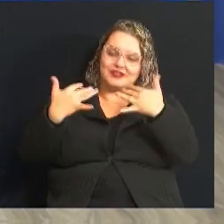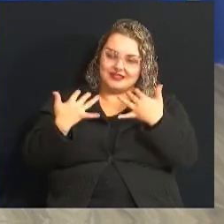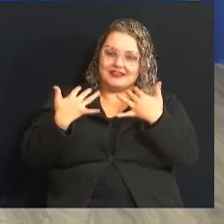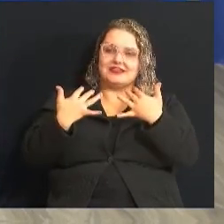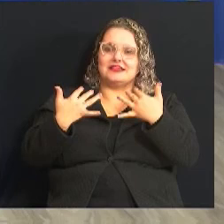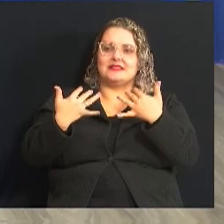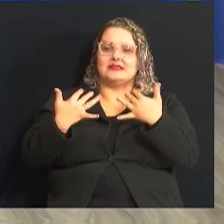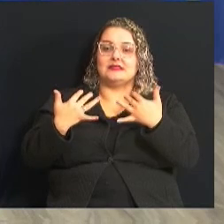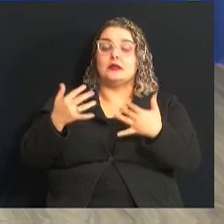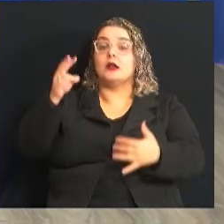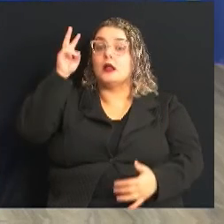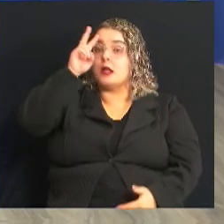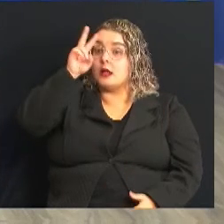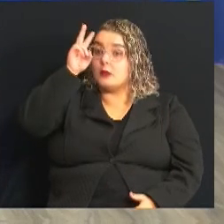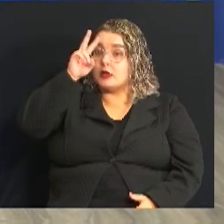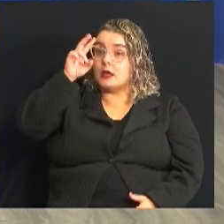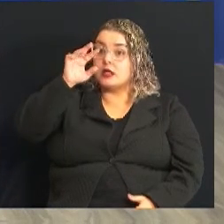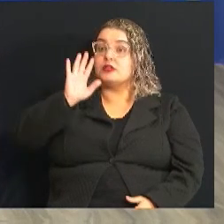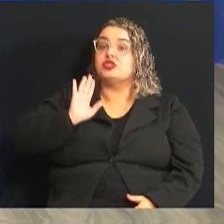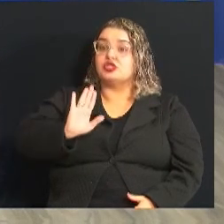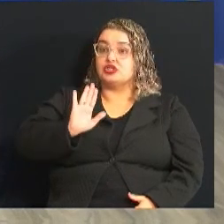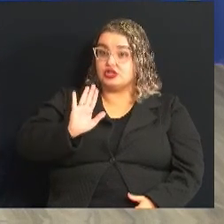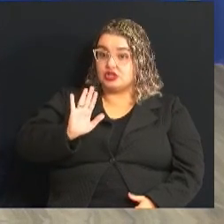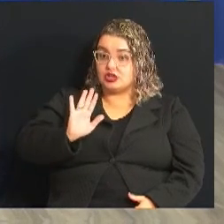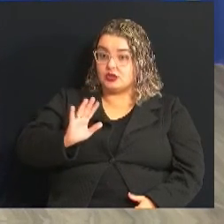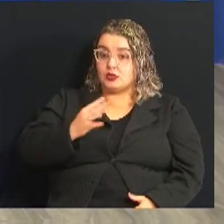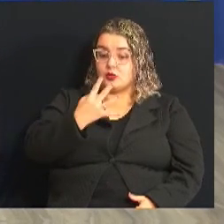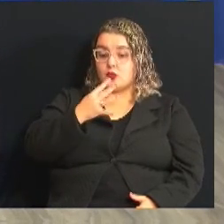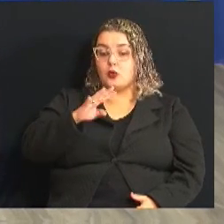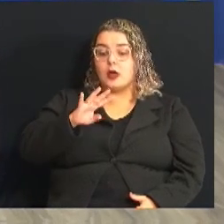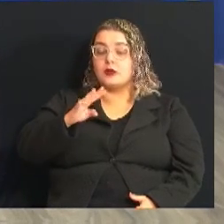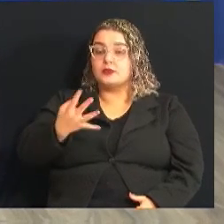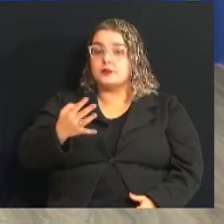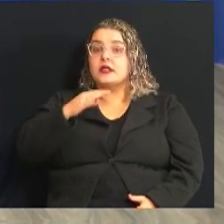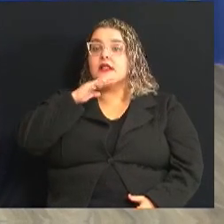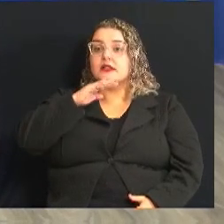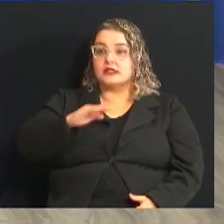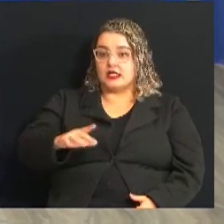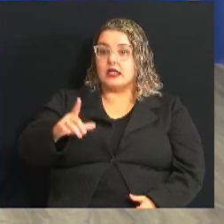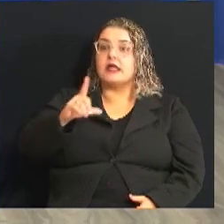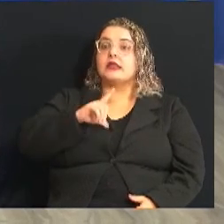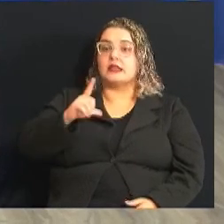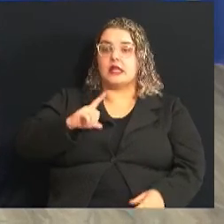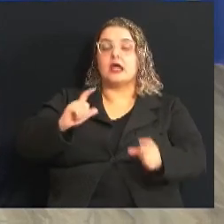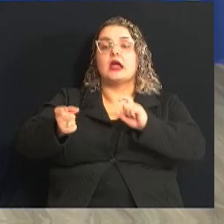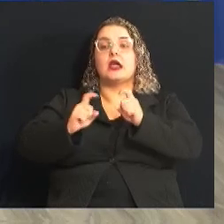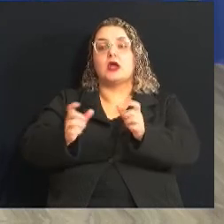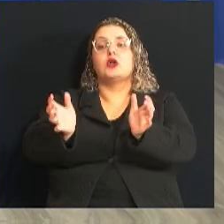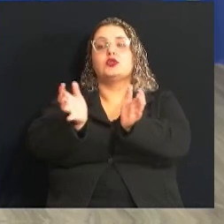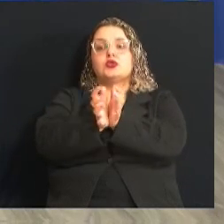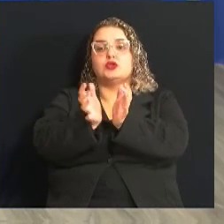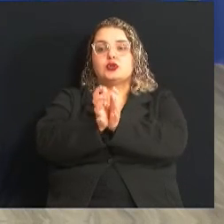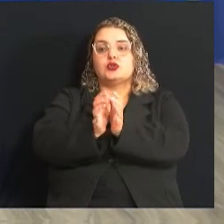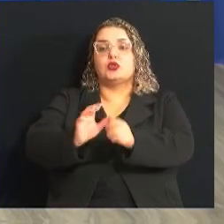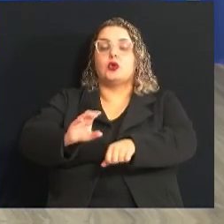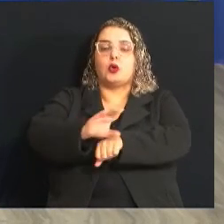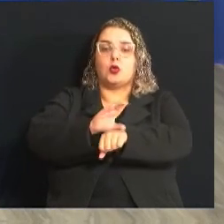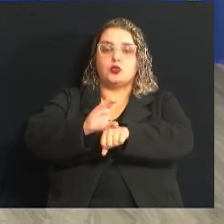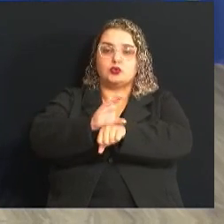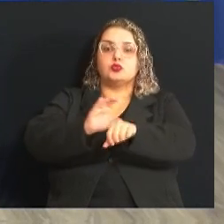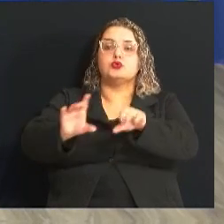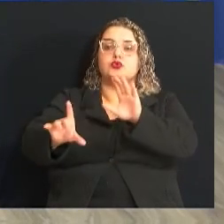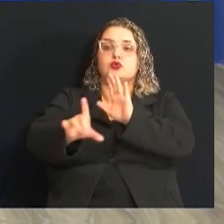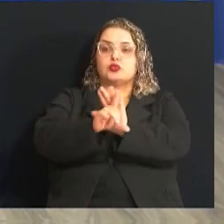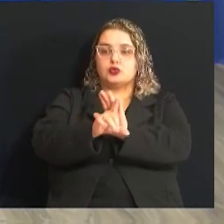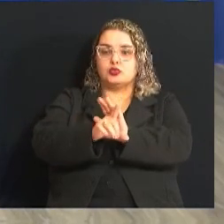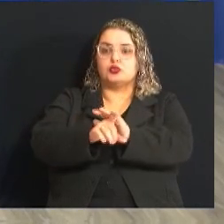audiência. Lembrando, daqui a pouco, às 4h30 da tarde, tem reunião da Comissão de Constituição e Legalidade. A